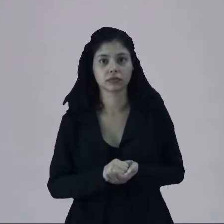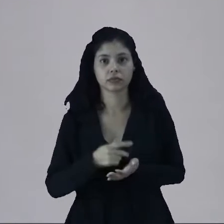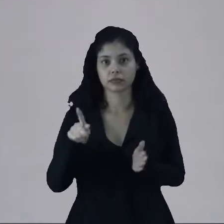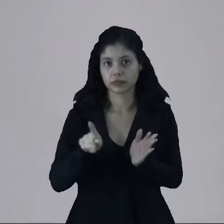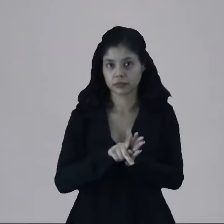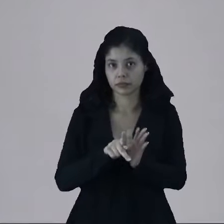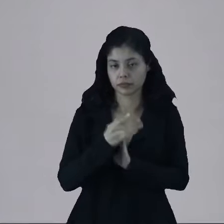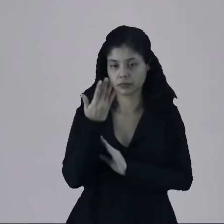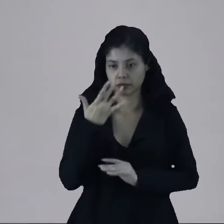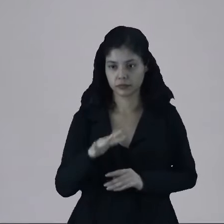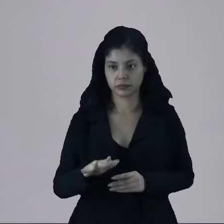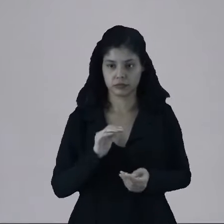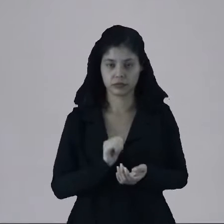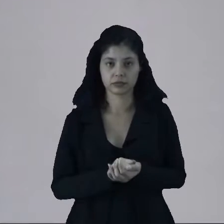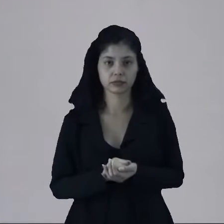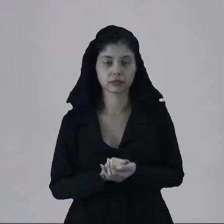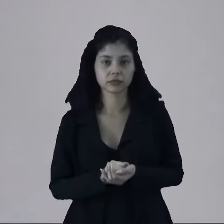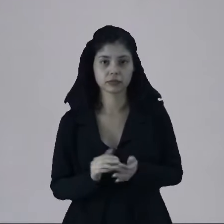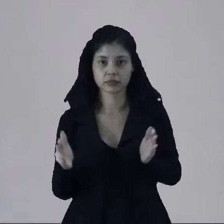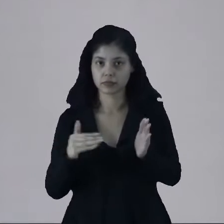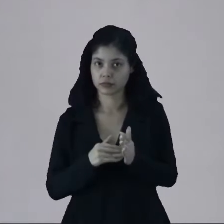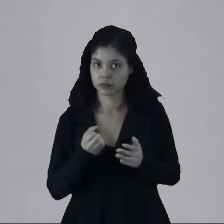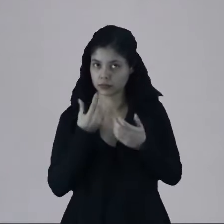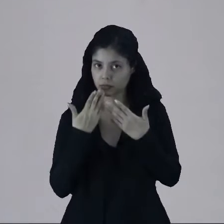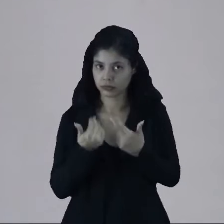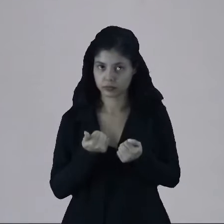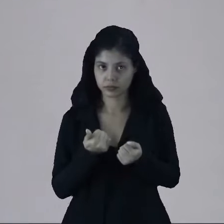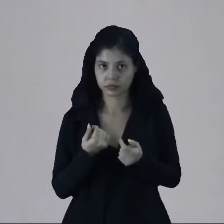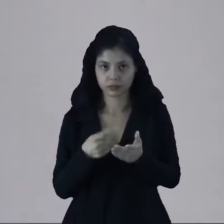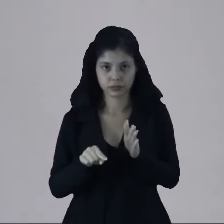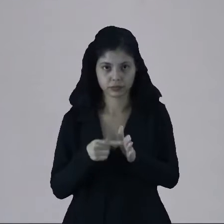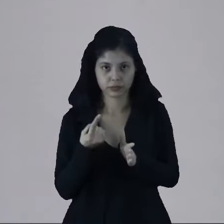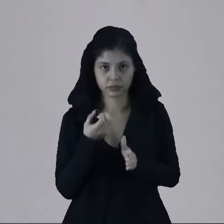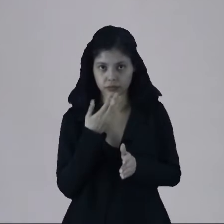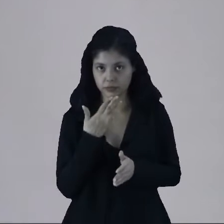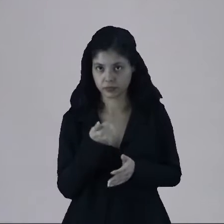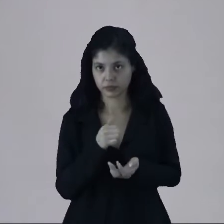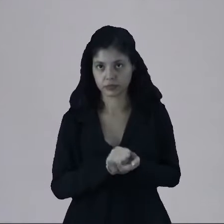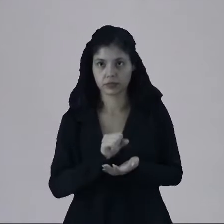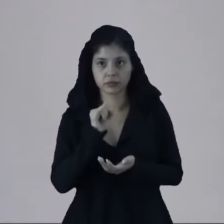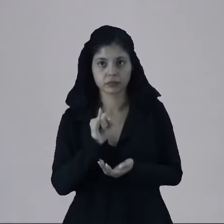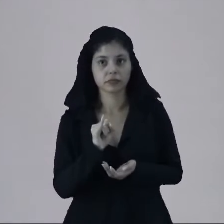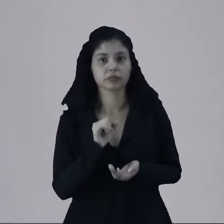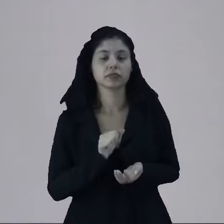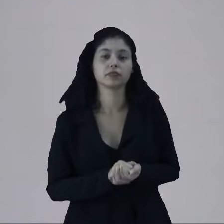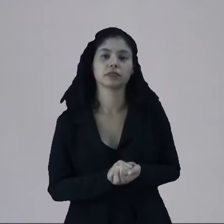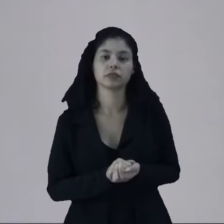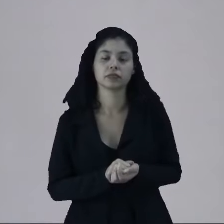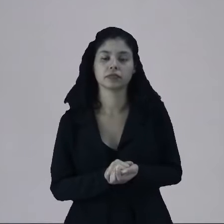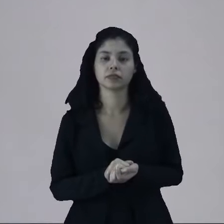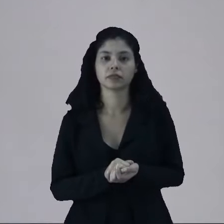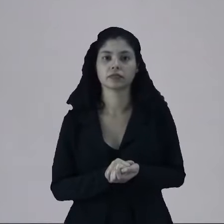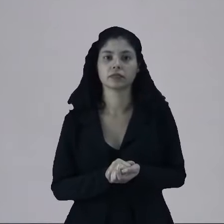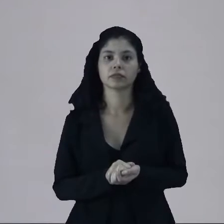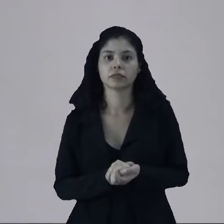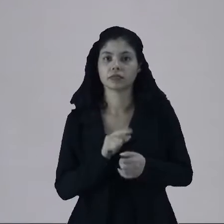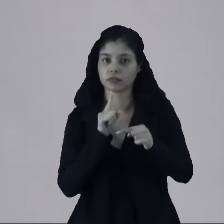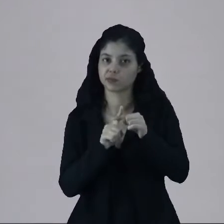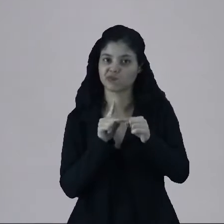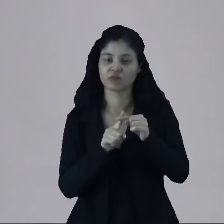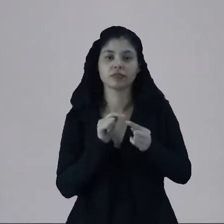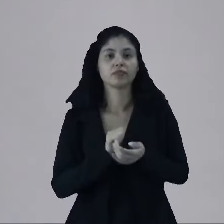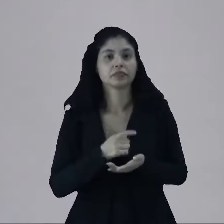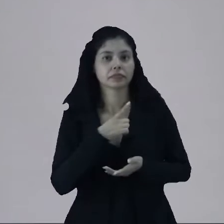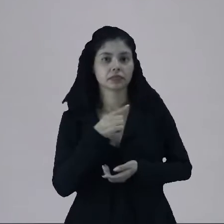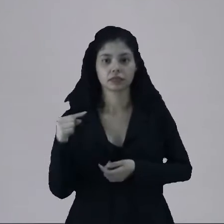criança, ok? Até aí, na primeira gestação, tudo bem. Então, por exemplo, se a mãe foi